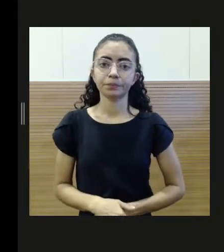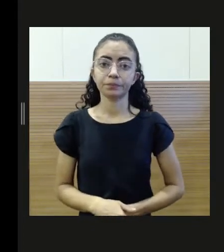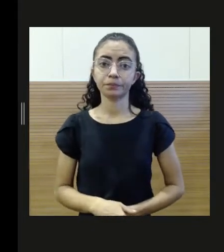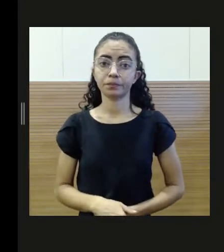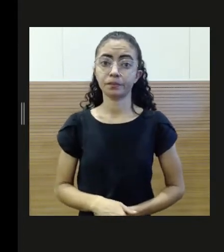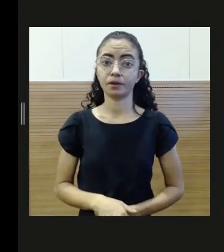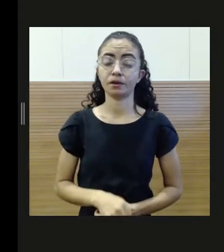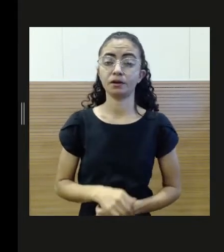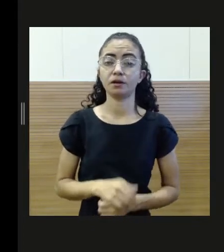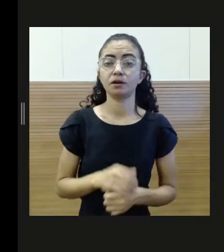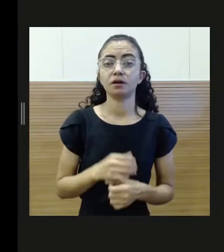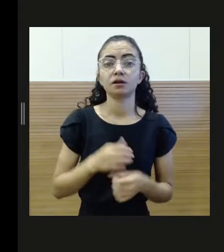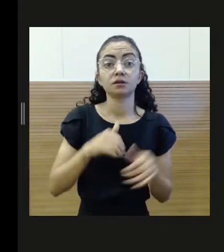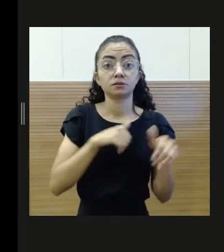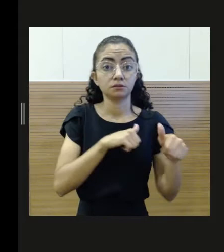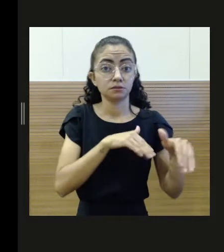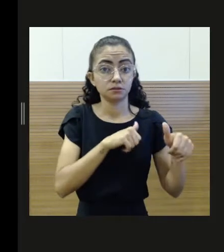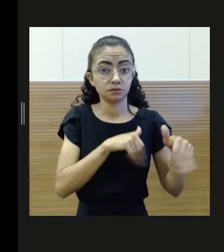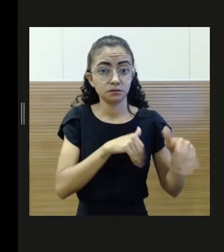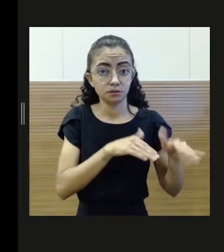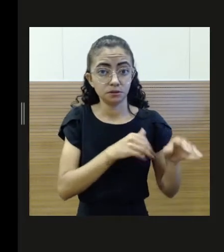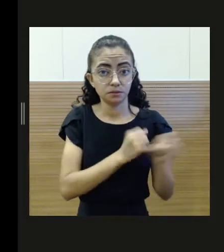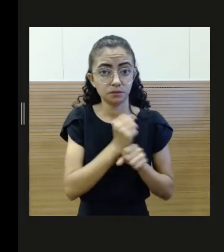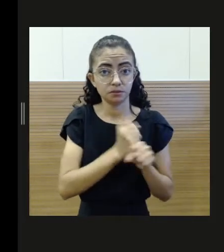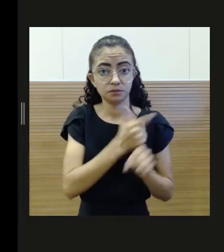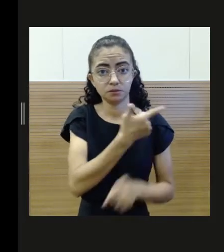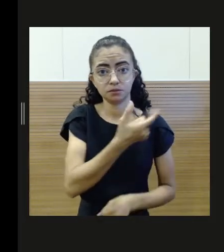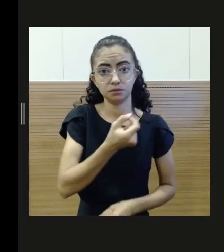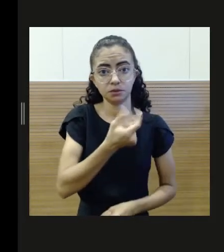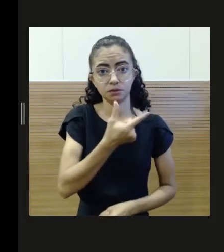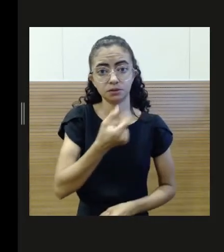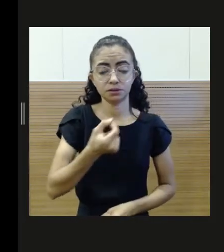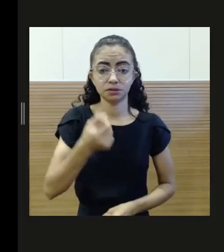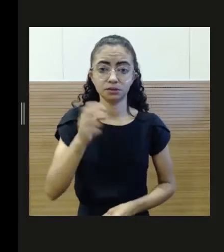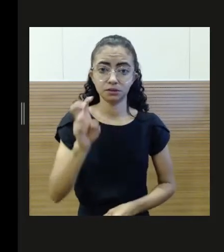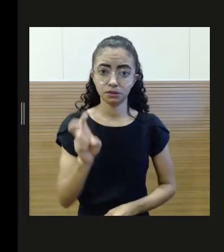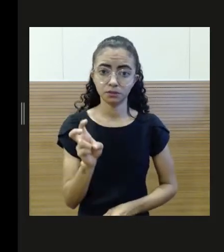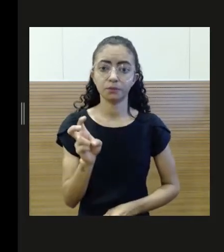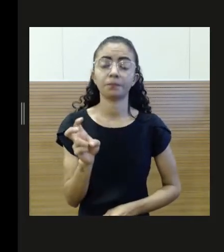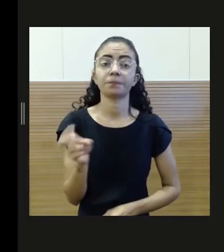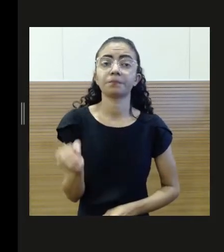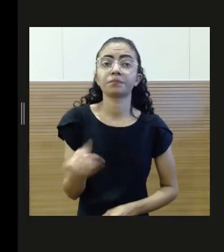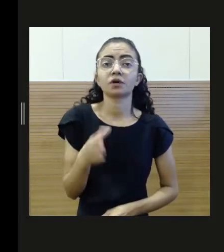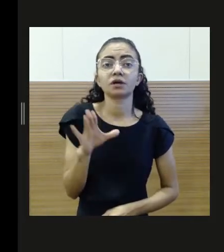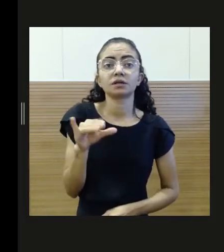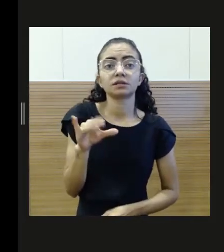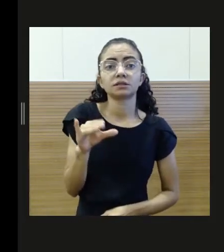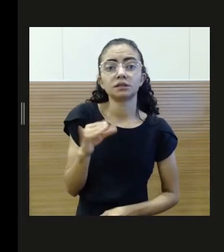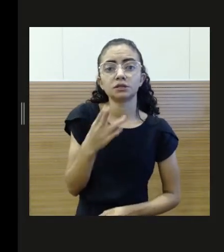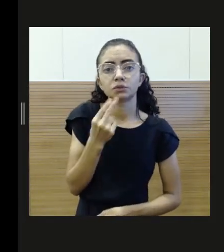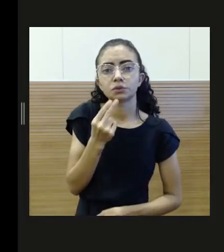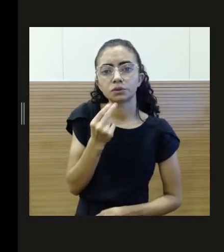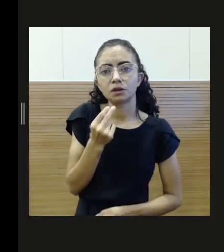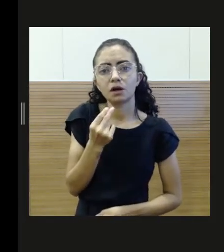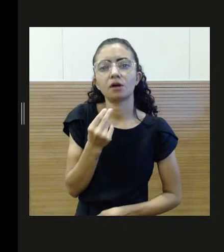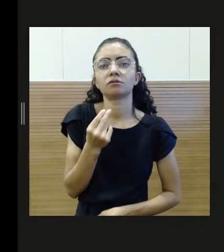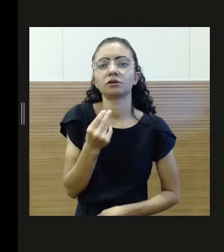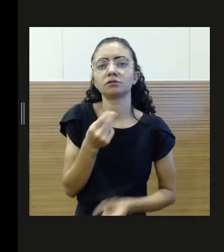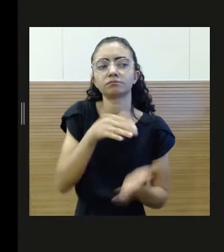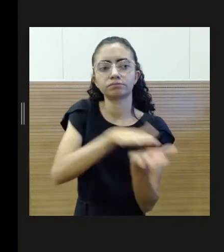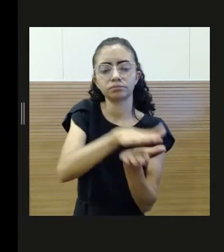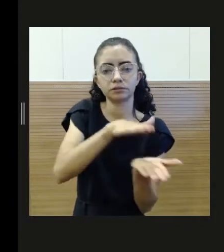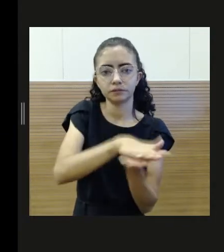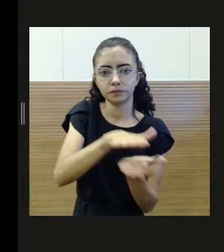Em setembro de 2005, a nova ciência nutricional foi lançada na